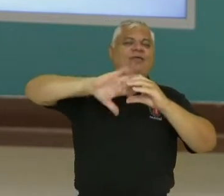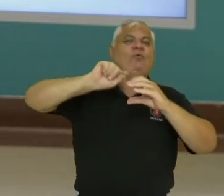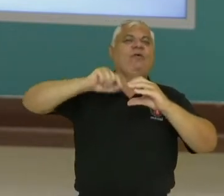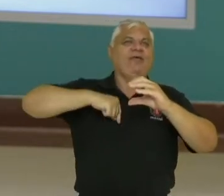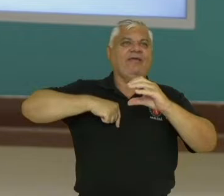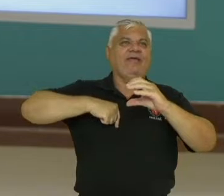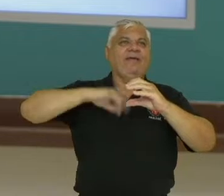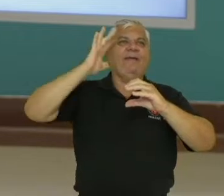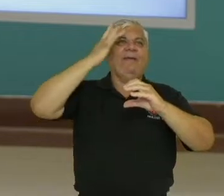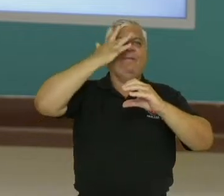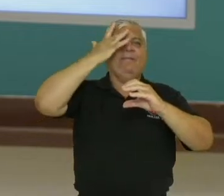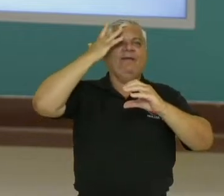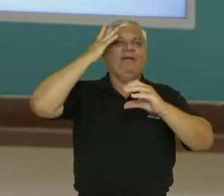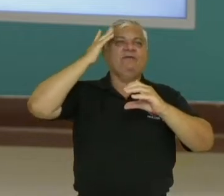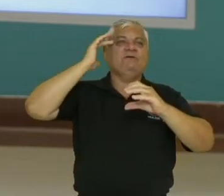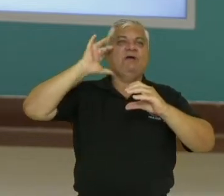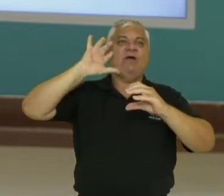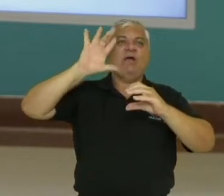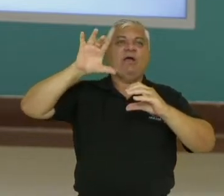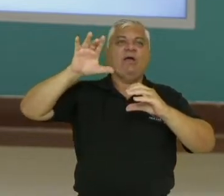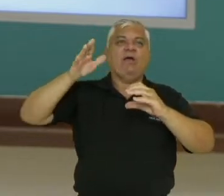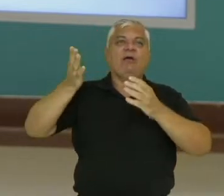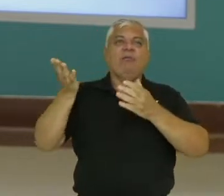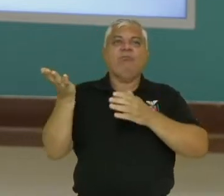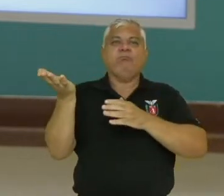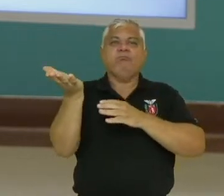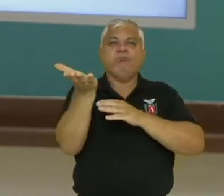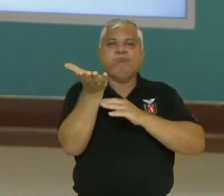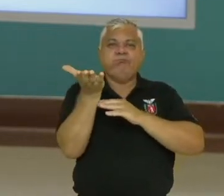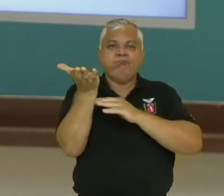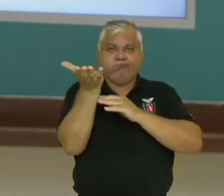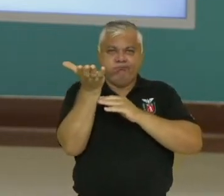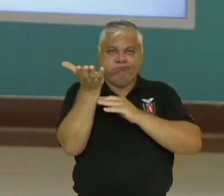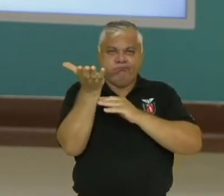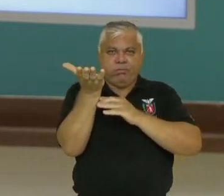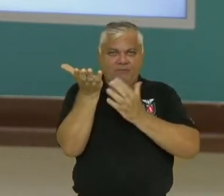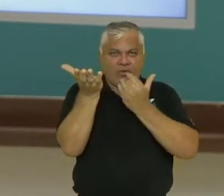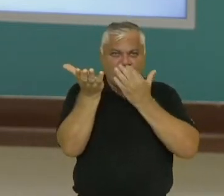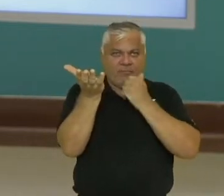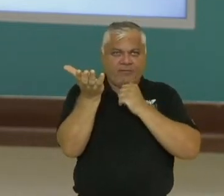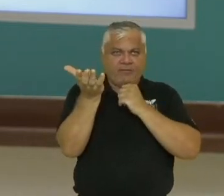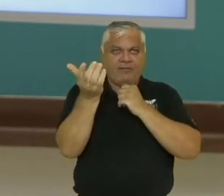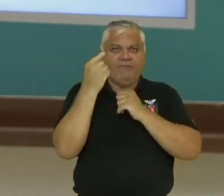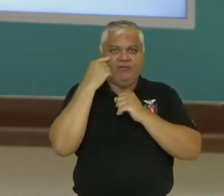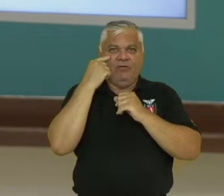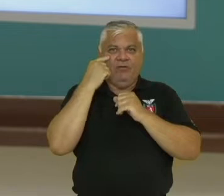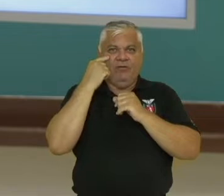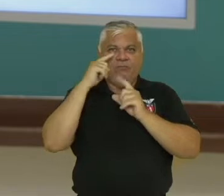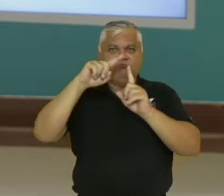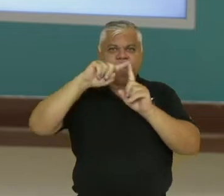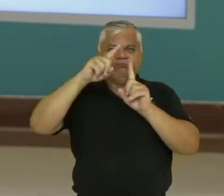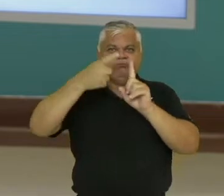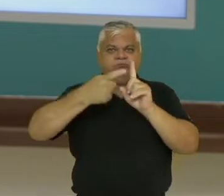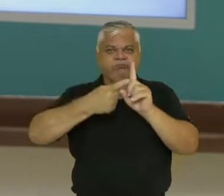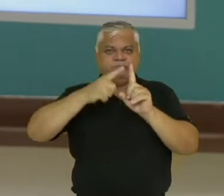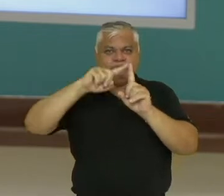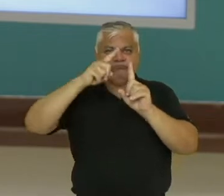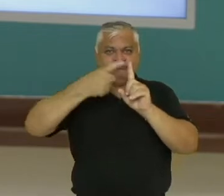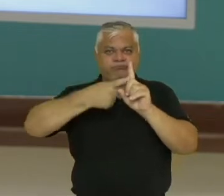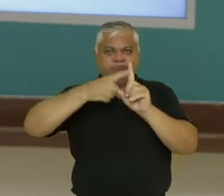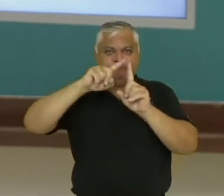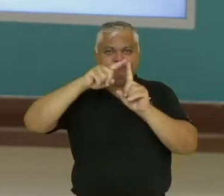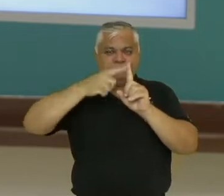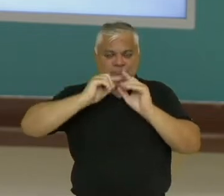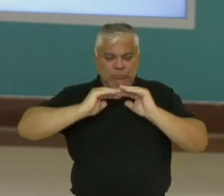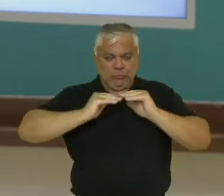alguém carregando essa bandeja ou vai comer o que está ali? Nós temos uma barriguinha um